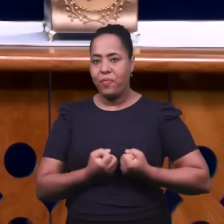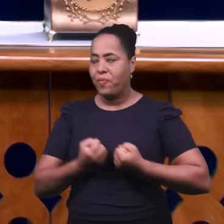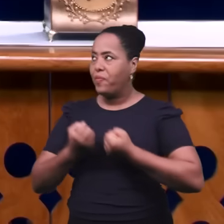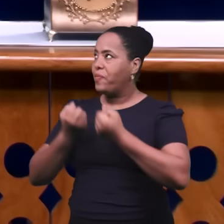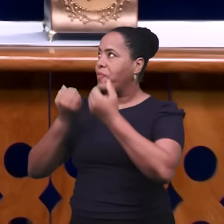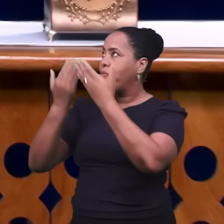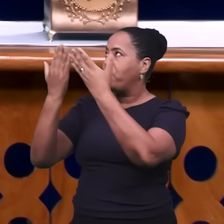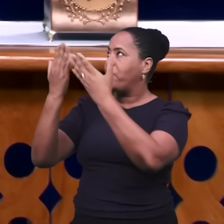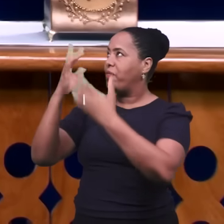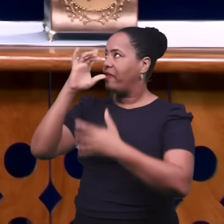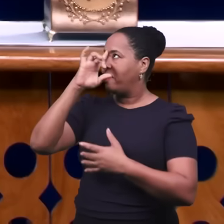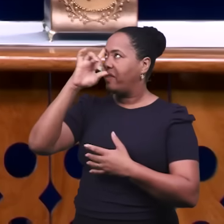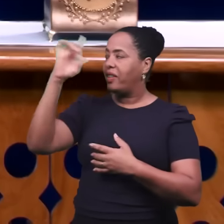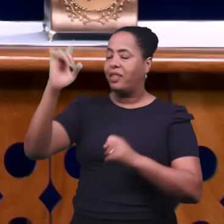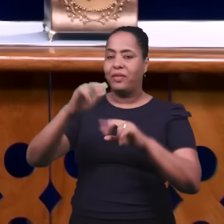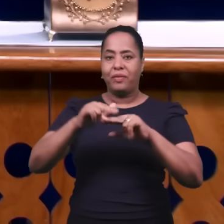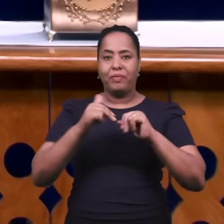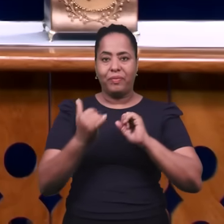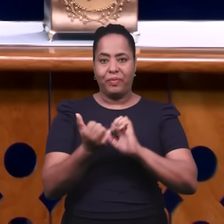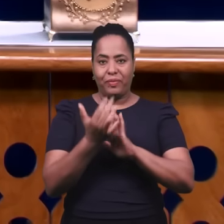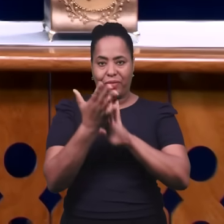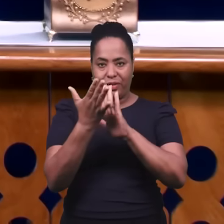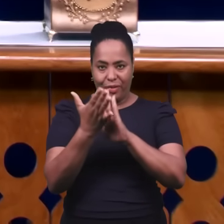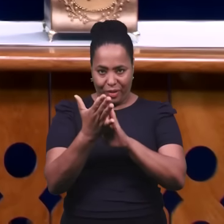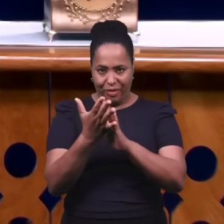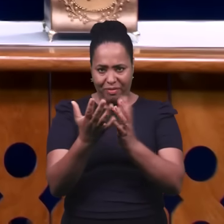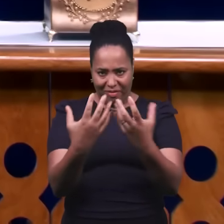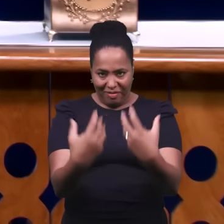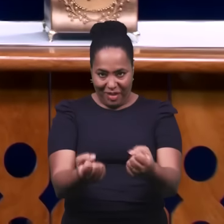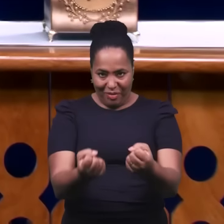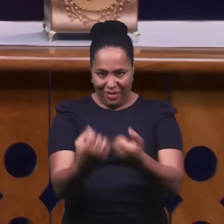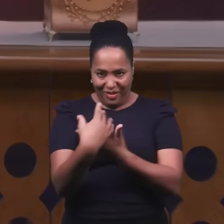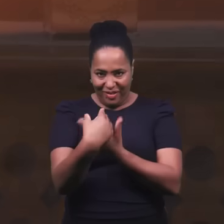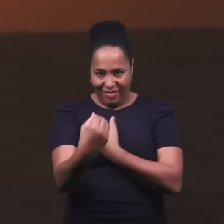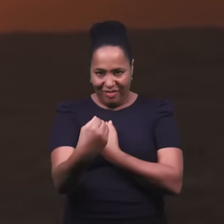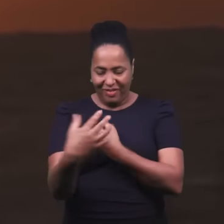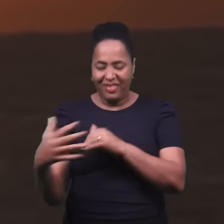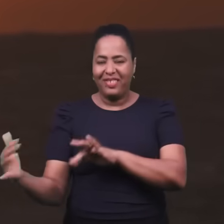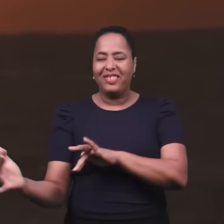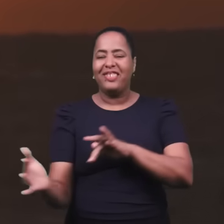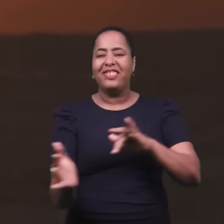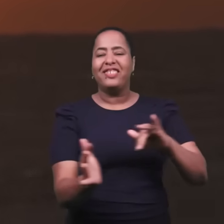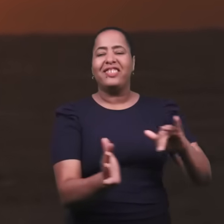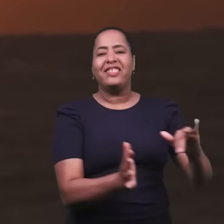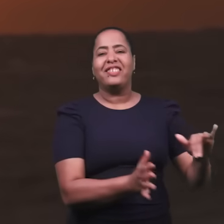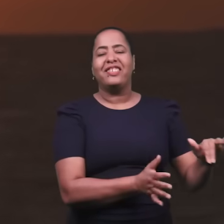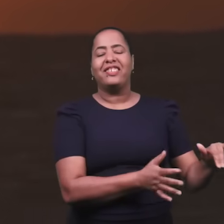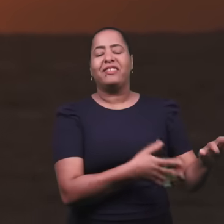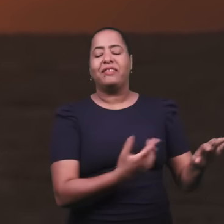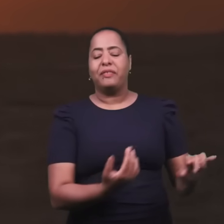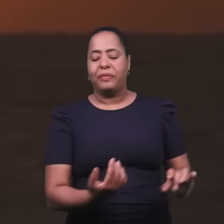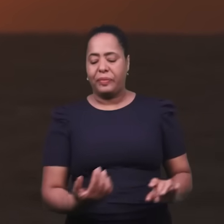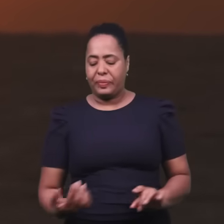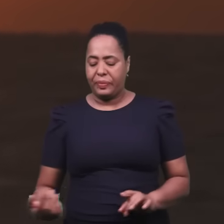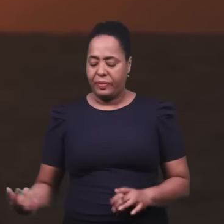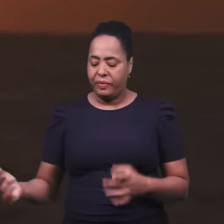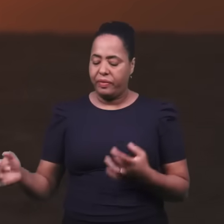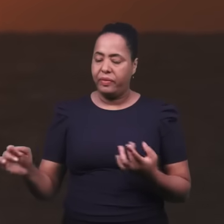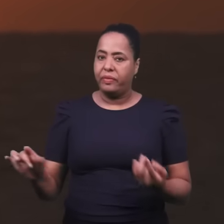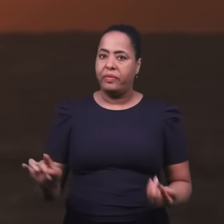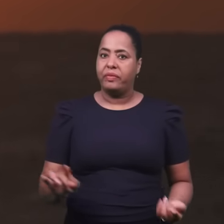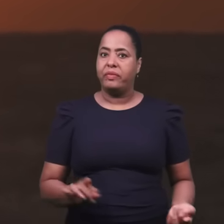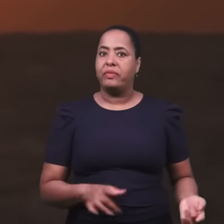Deus através deste louvor. Vamos cantar juntos? Ao sentir